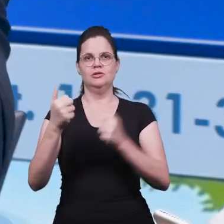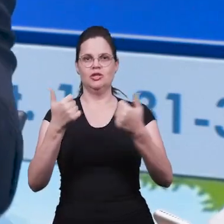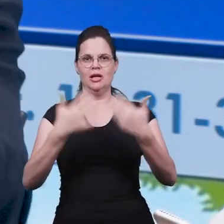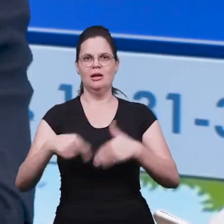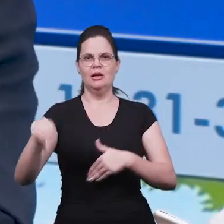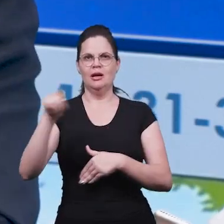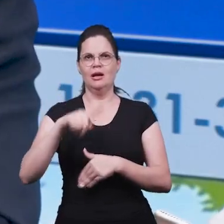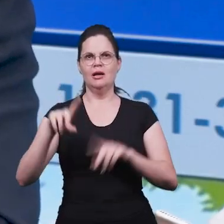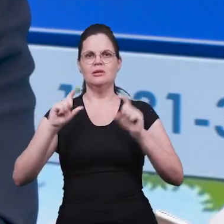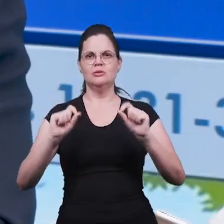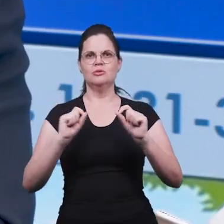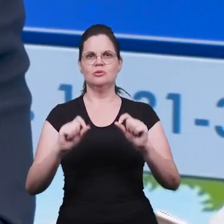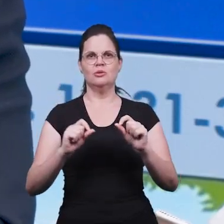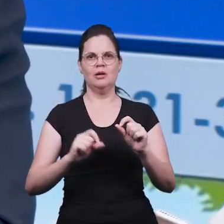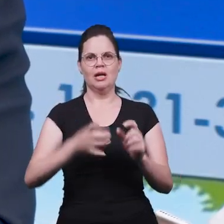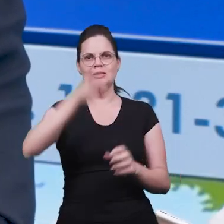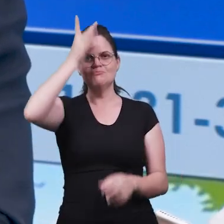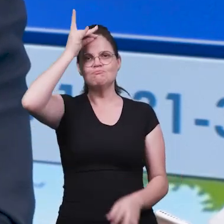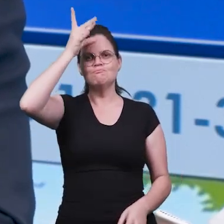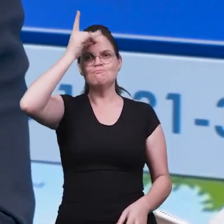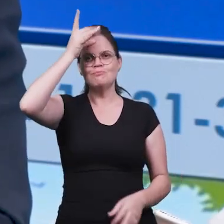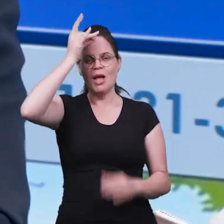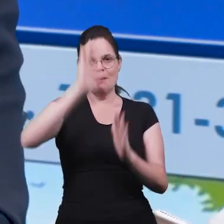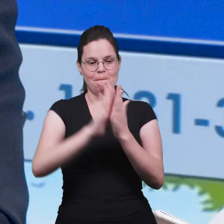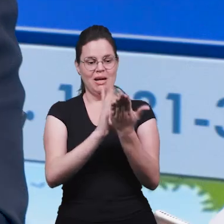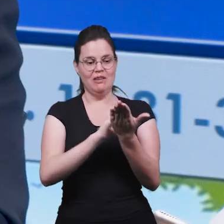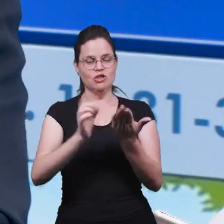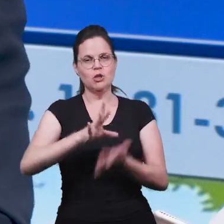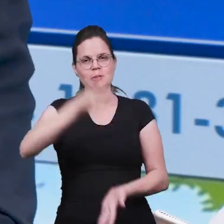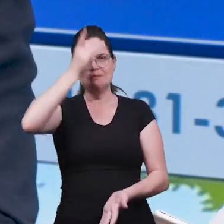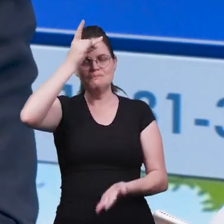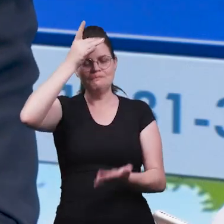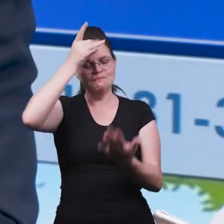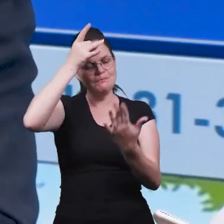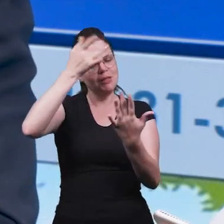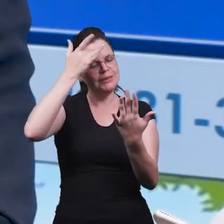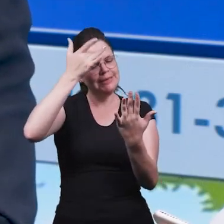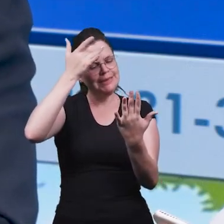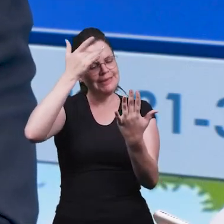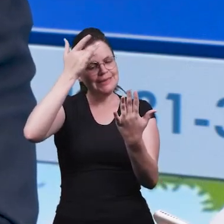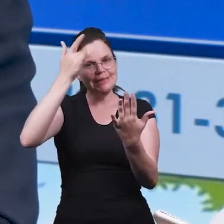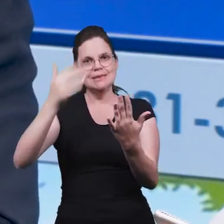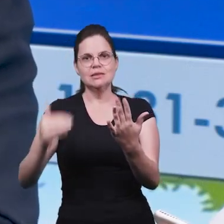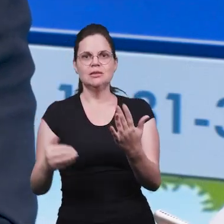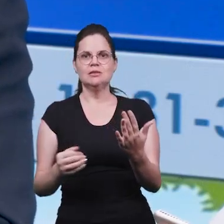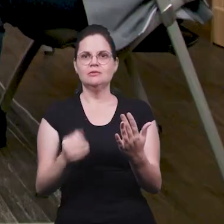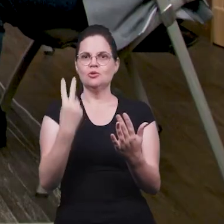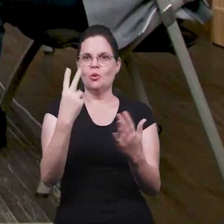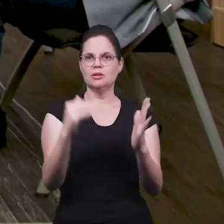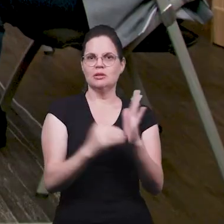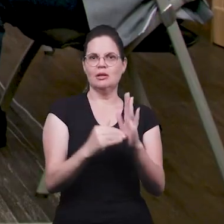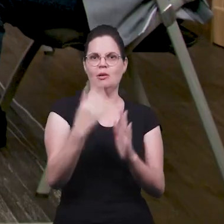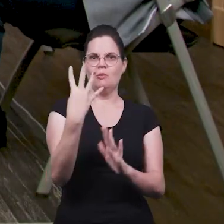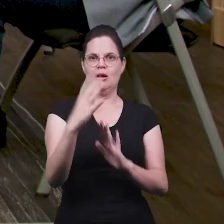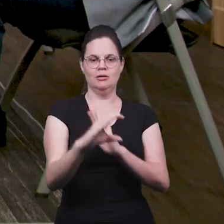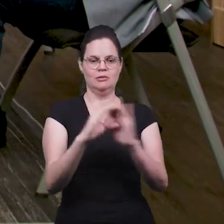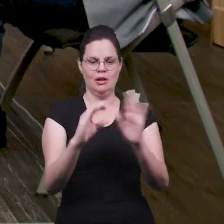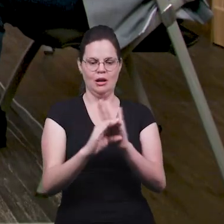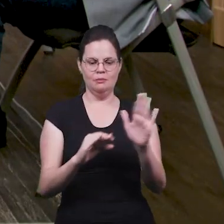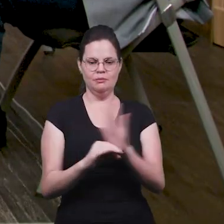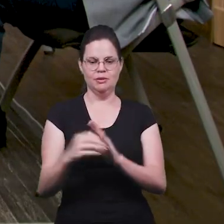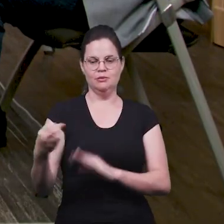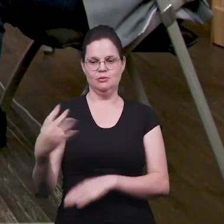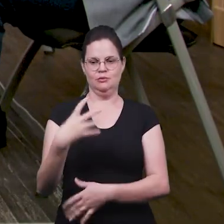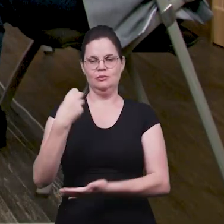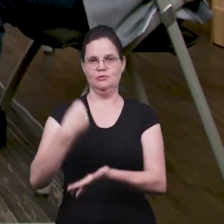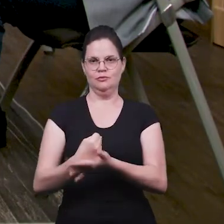também, eles decoravam a Bíblia, né? Chegava a decorar 2, 3, 4 capítulos do